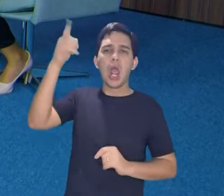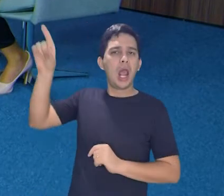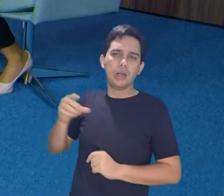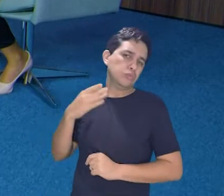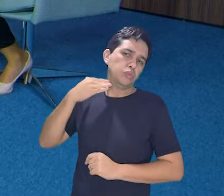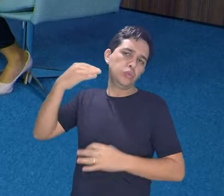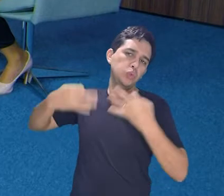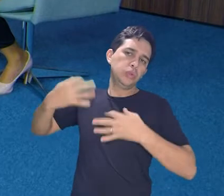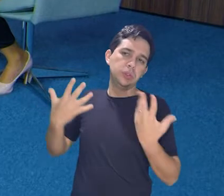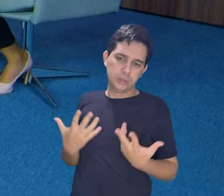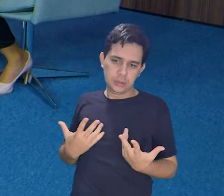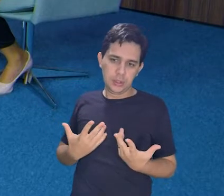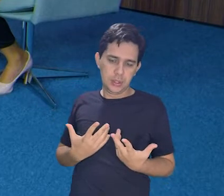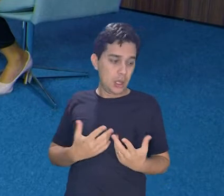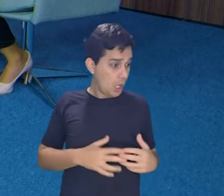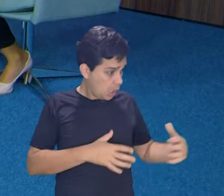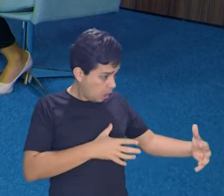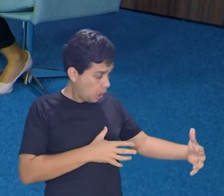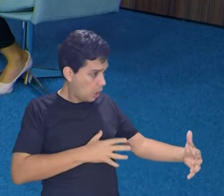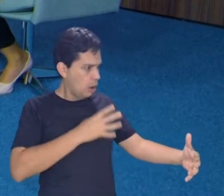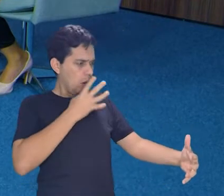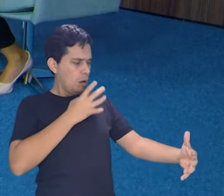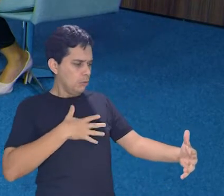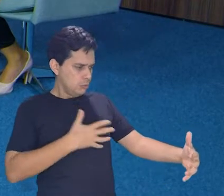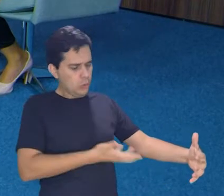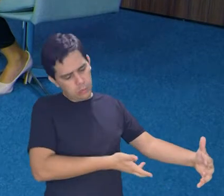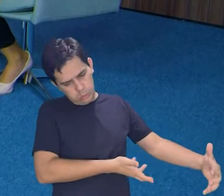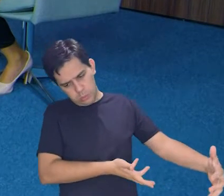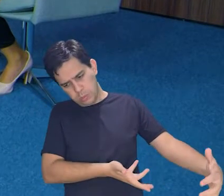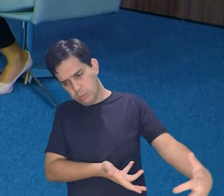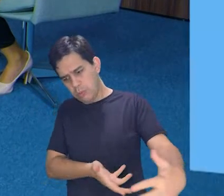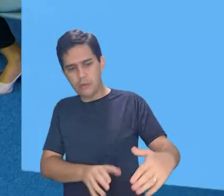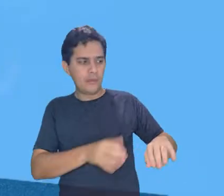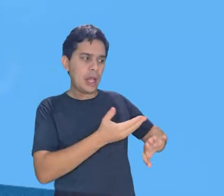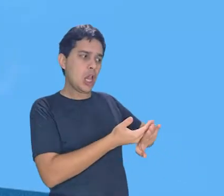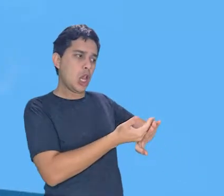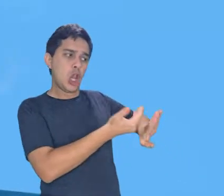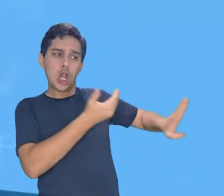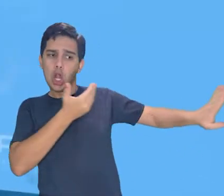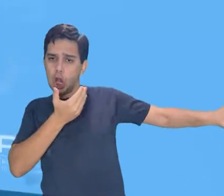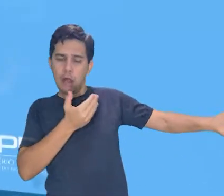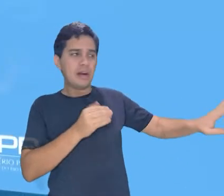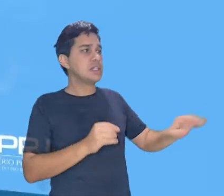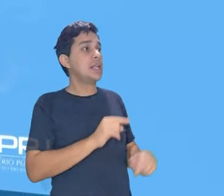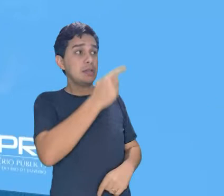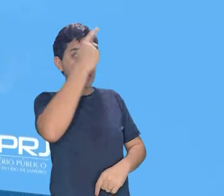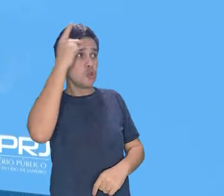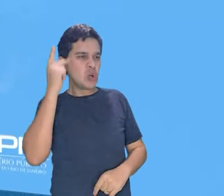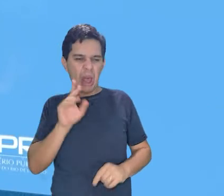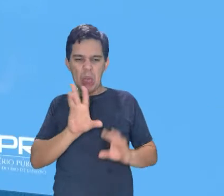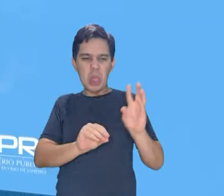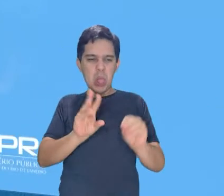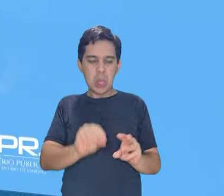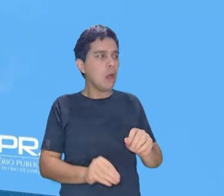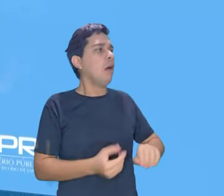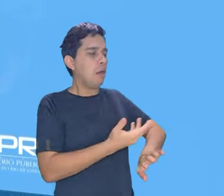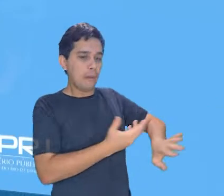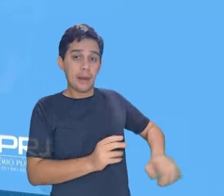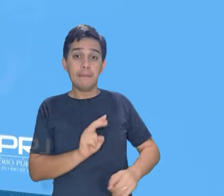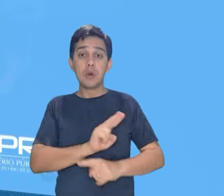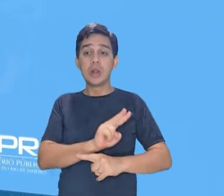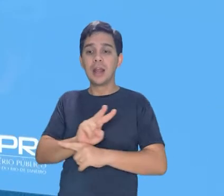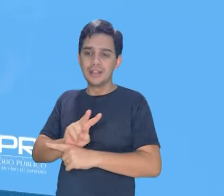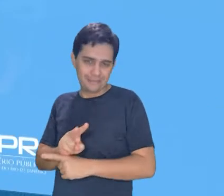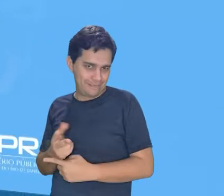essa criança livre do contato, por exemplo, com o abusador. A revelação ela já é diferente da escuta especializada, porque ela é mais